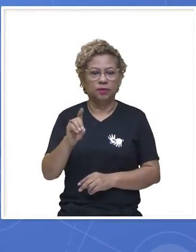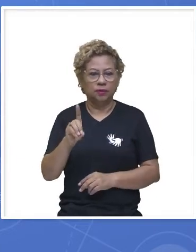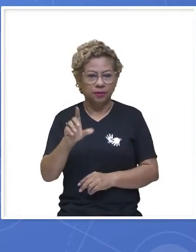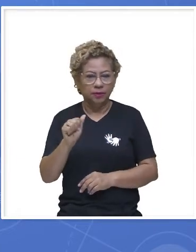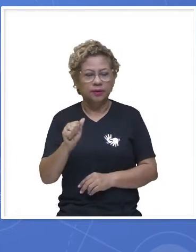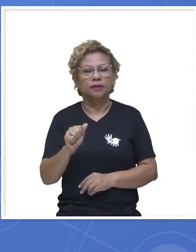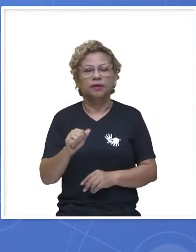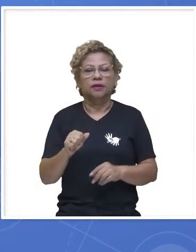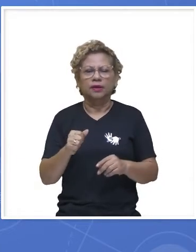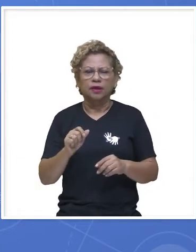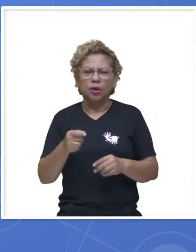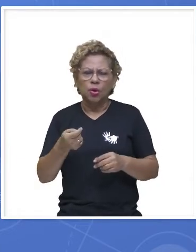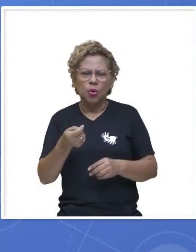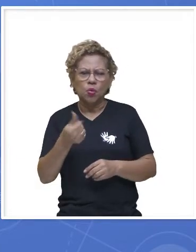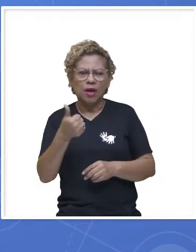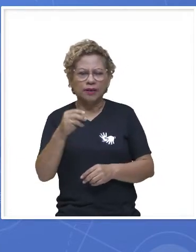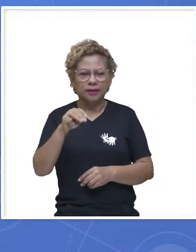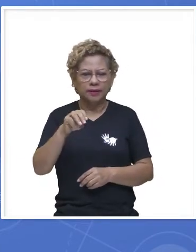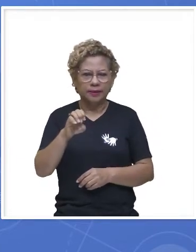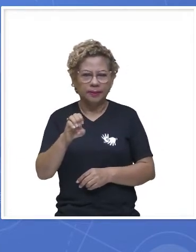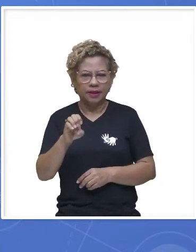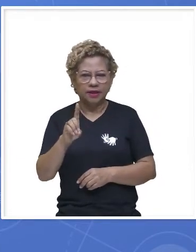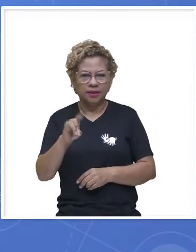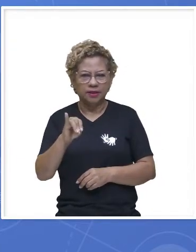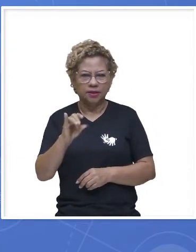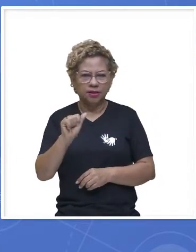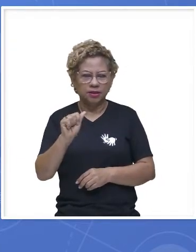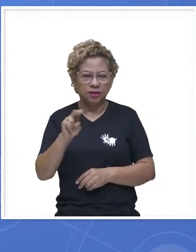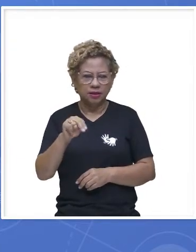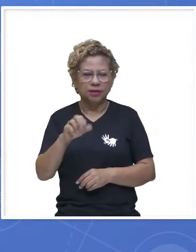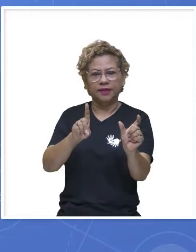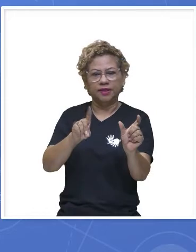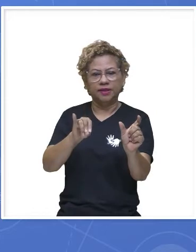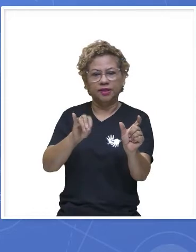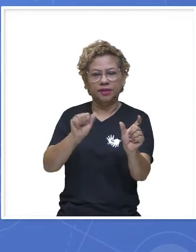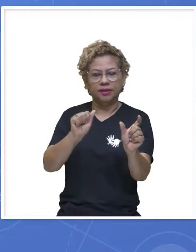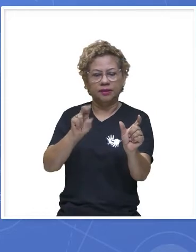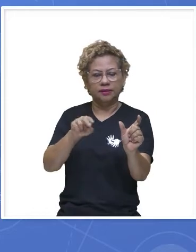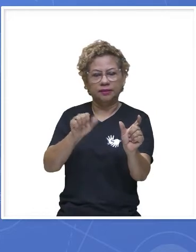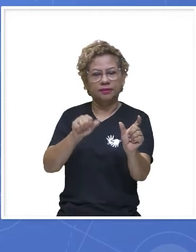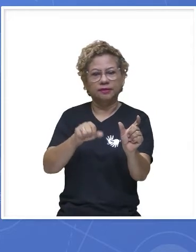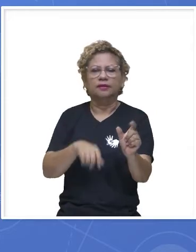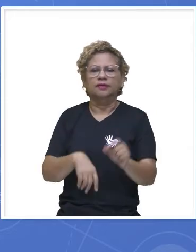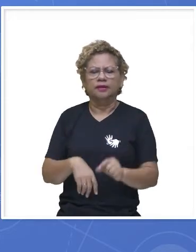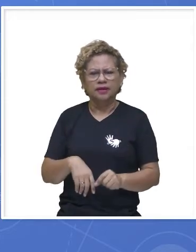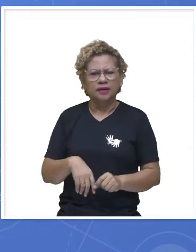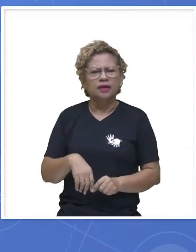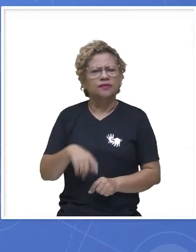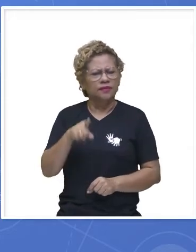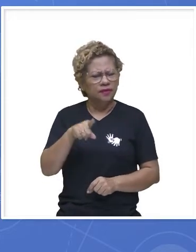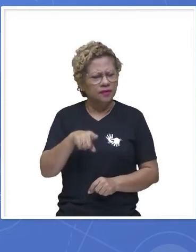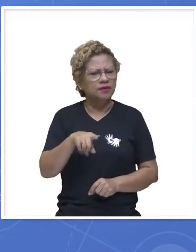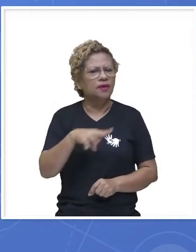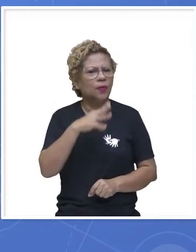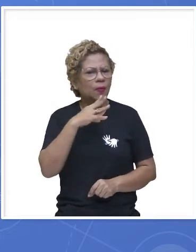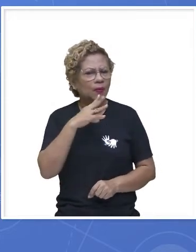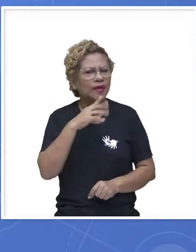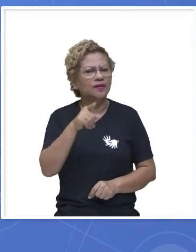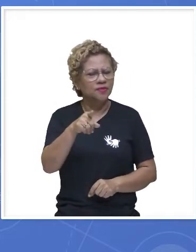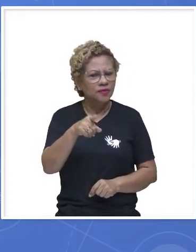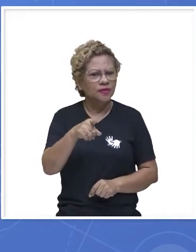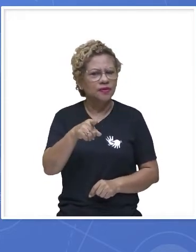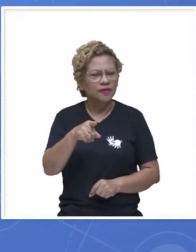aqui é o professor Jean Nobre. E a gente vai ver o conteúdo da aula 106 de hoje. Vamos lá. Então aí